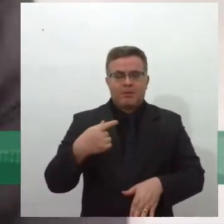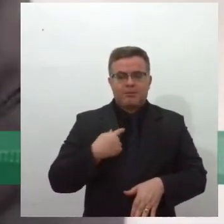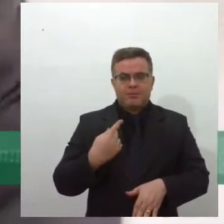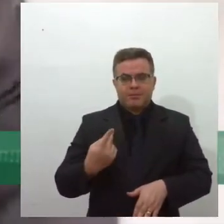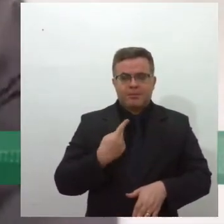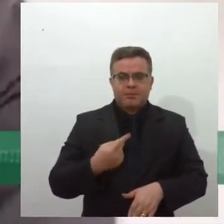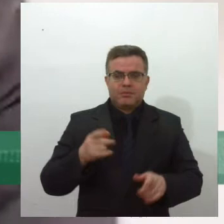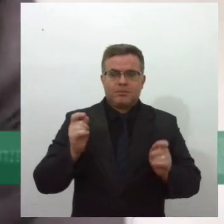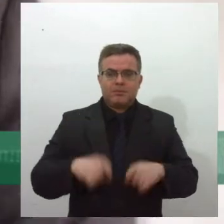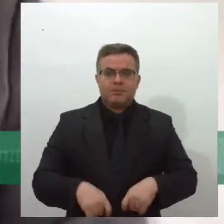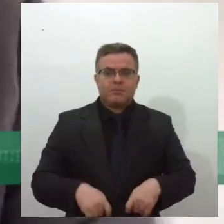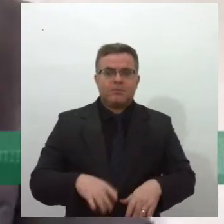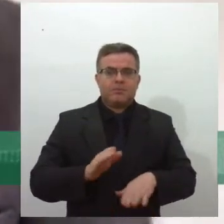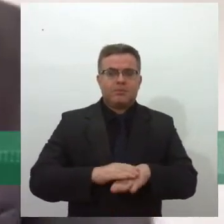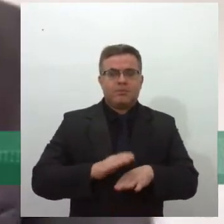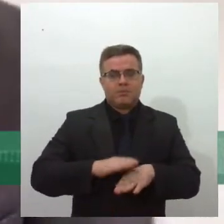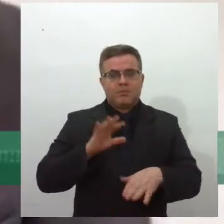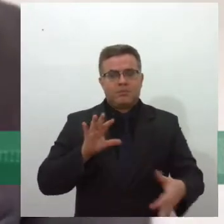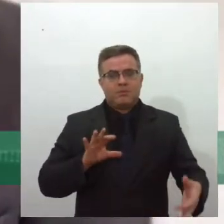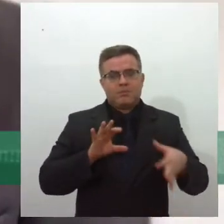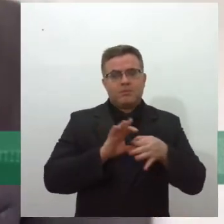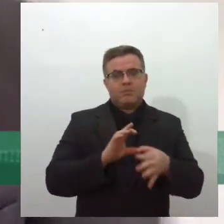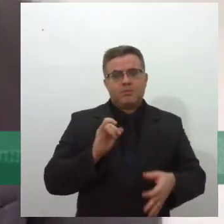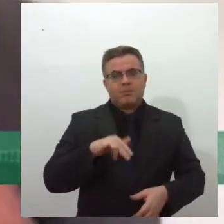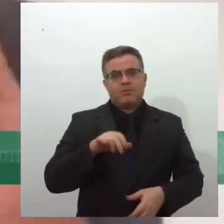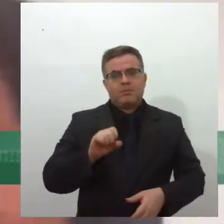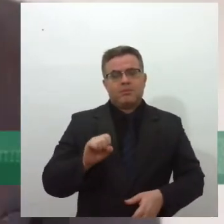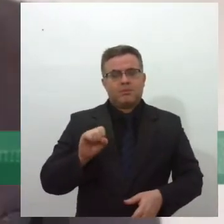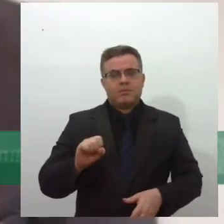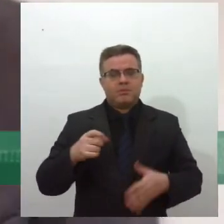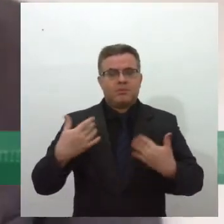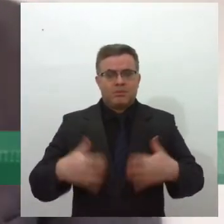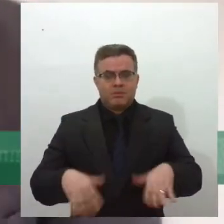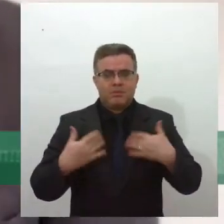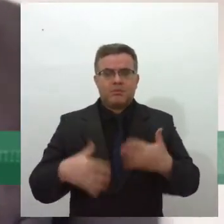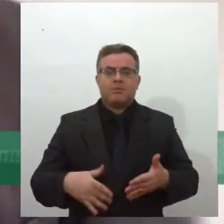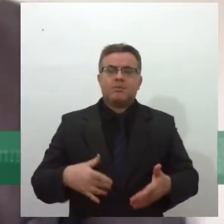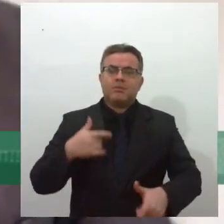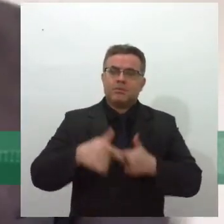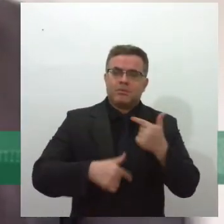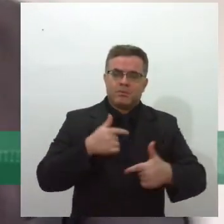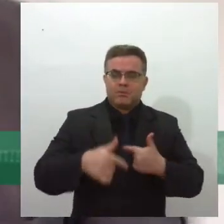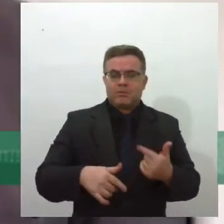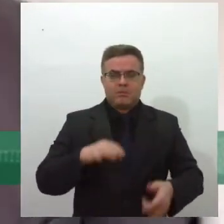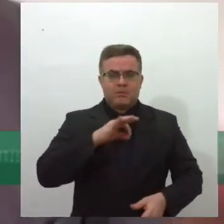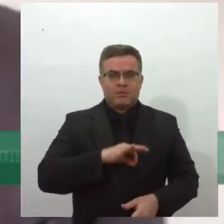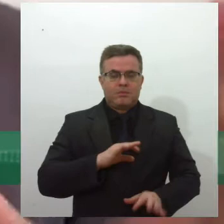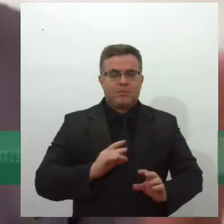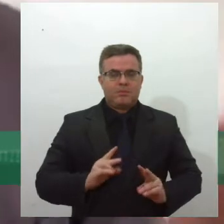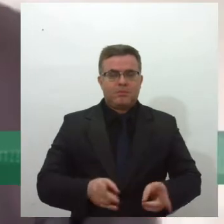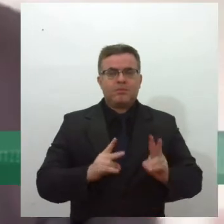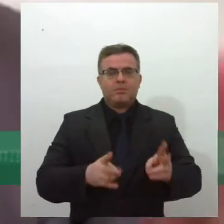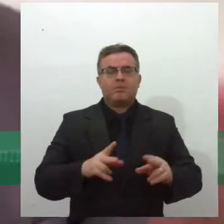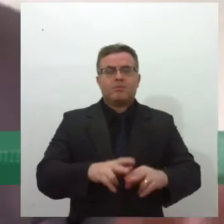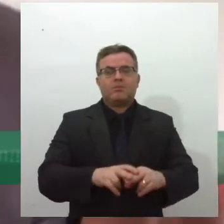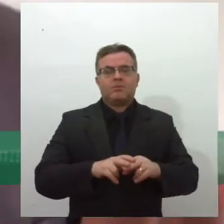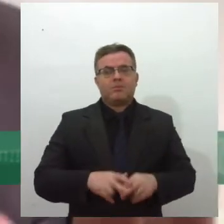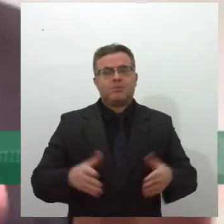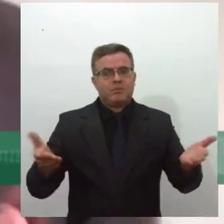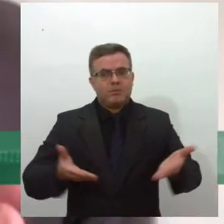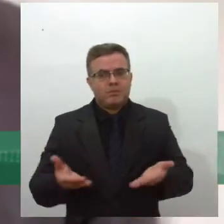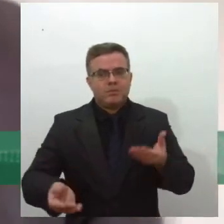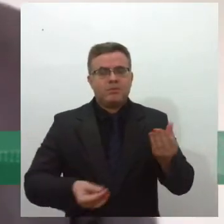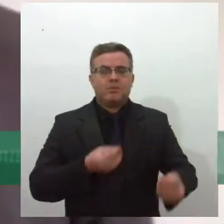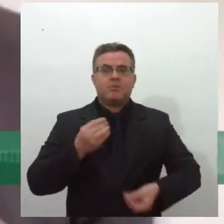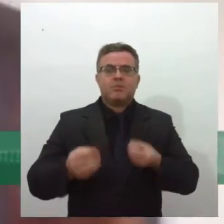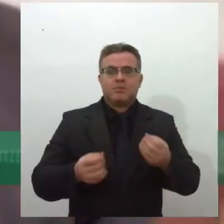nós estamos vinculados ao INSS porque nós estamos exercendo uma atividade remunerada. Então, a partir desse momento, a partir dessa